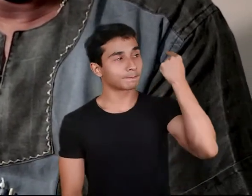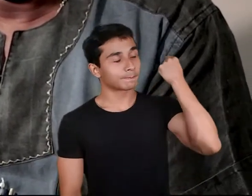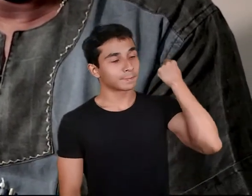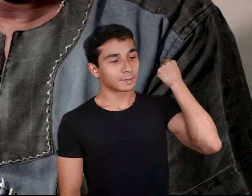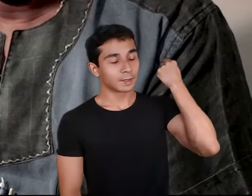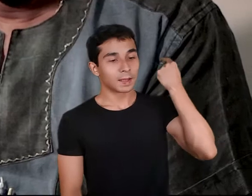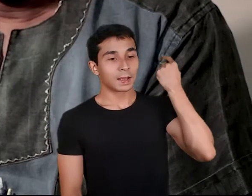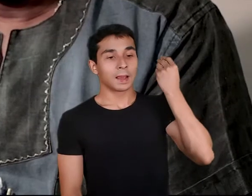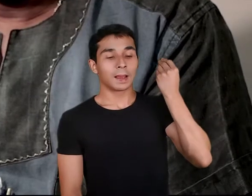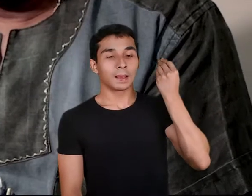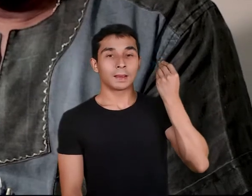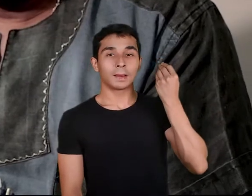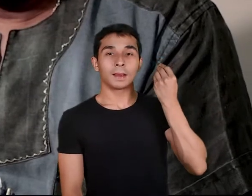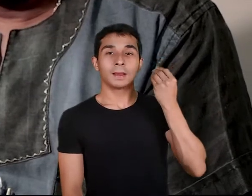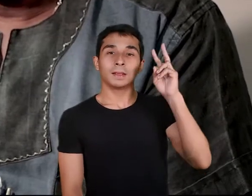muito